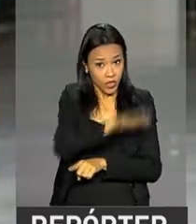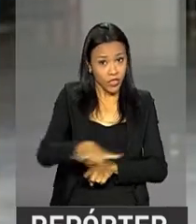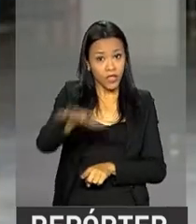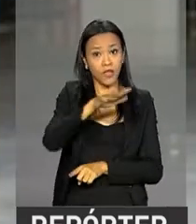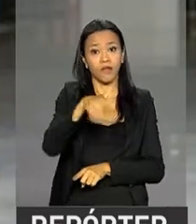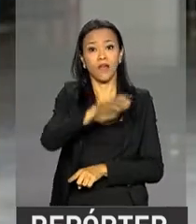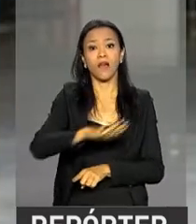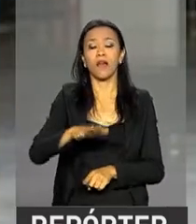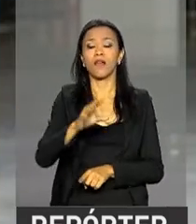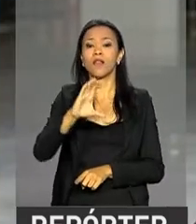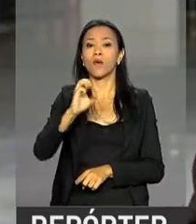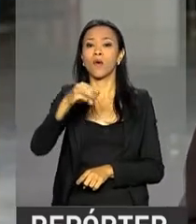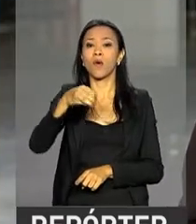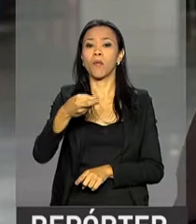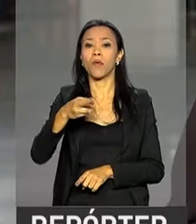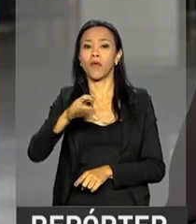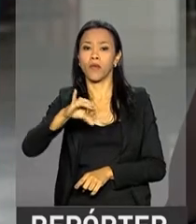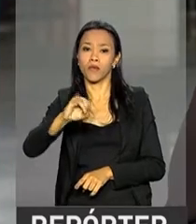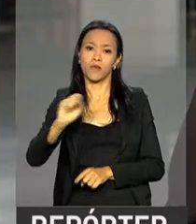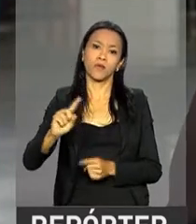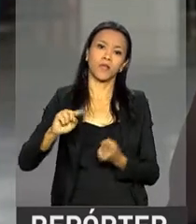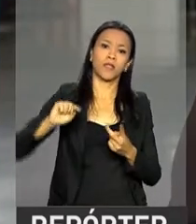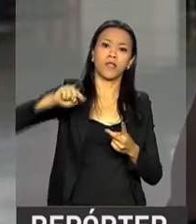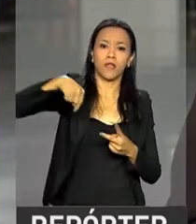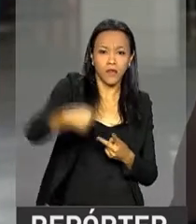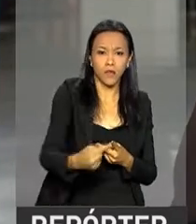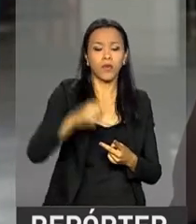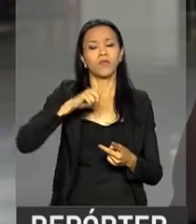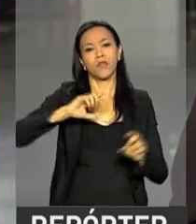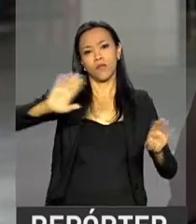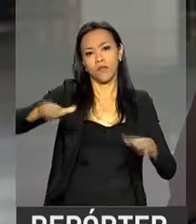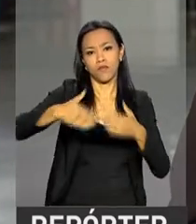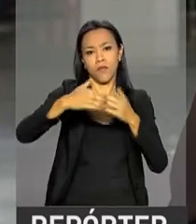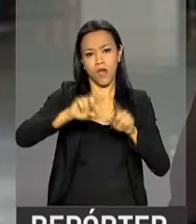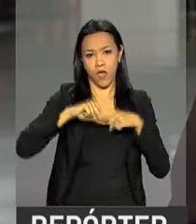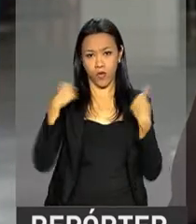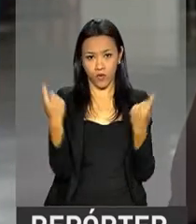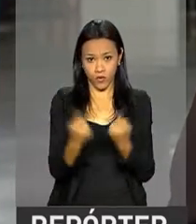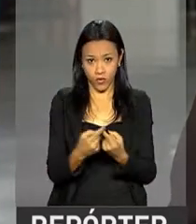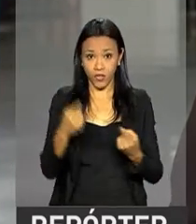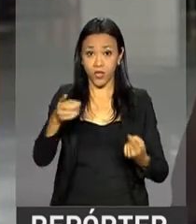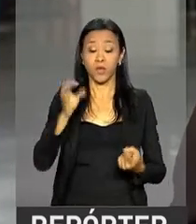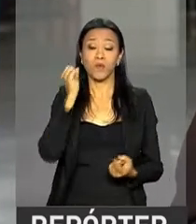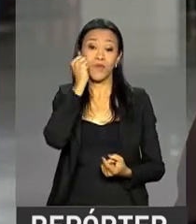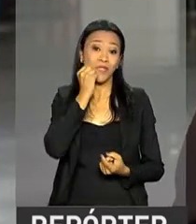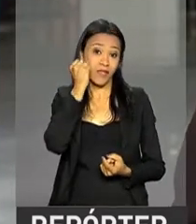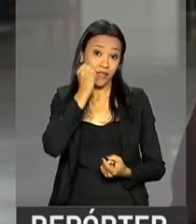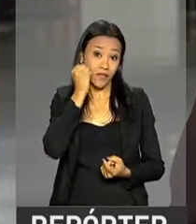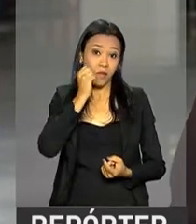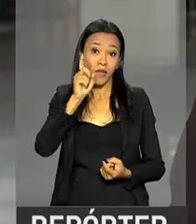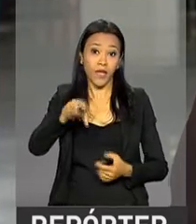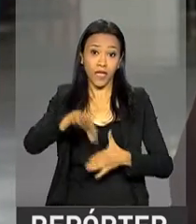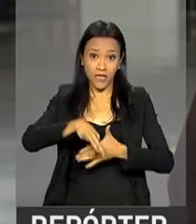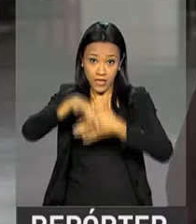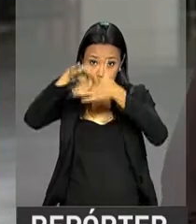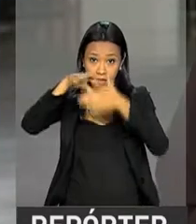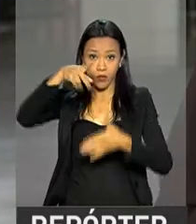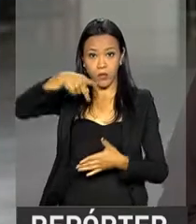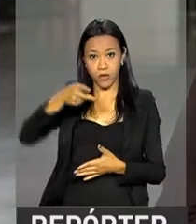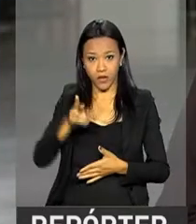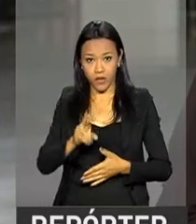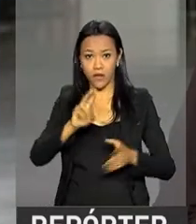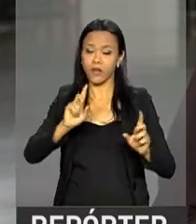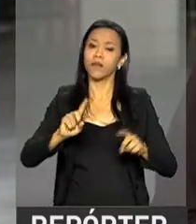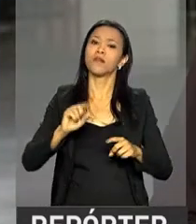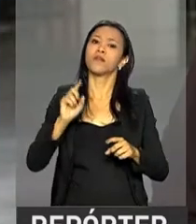roberto azevedo em seguida se reúne com o senador vicentinho alves líder do pr no senado